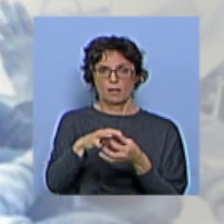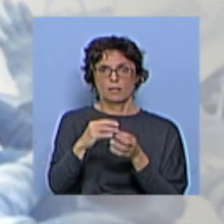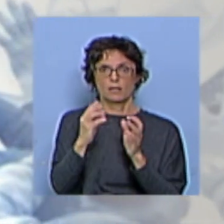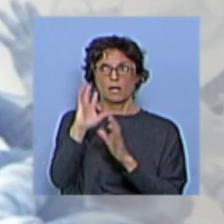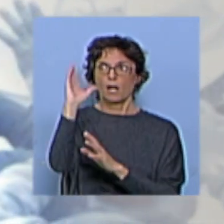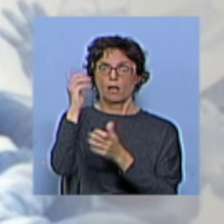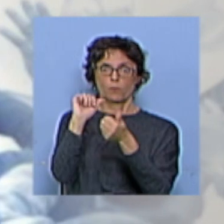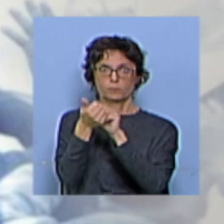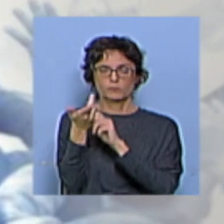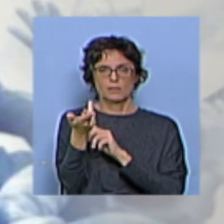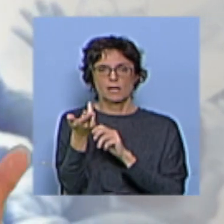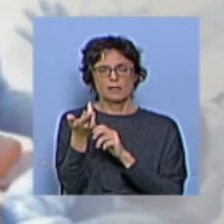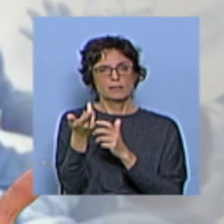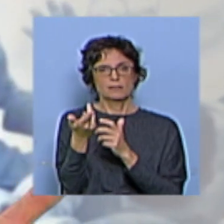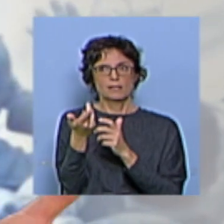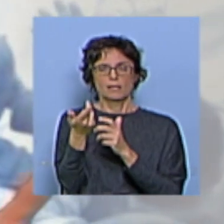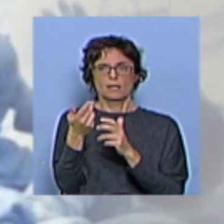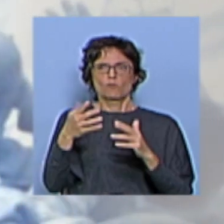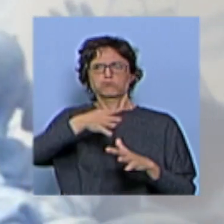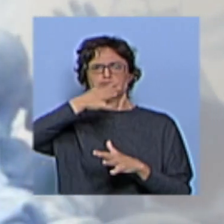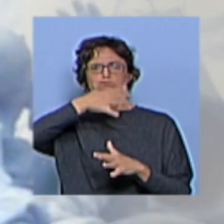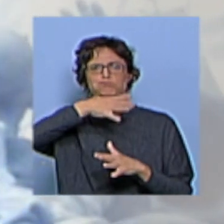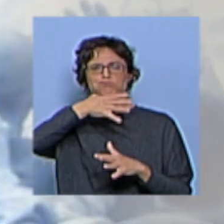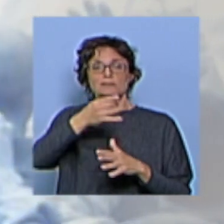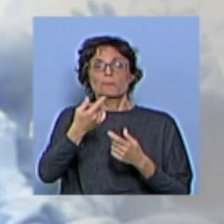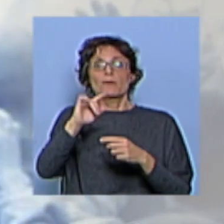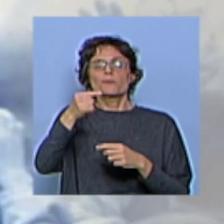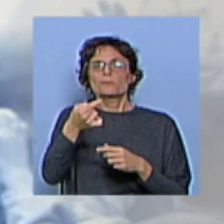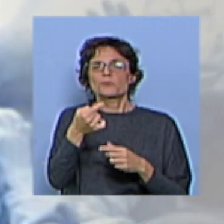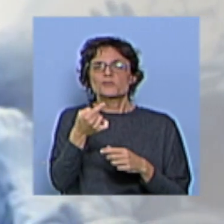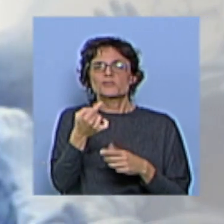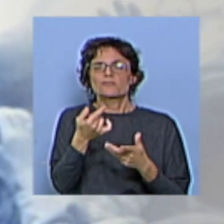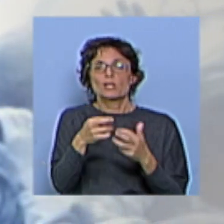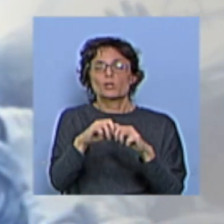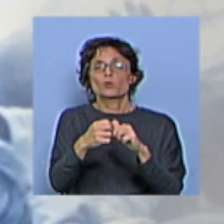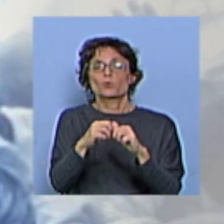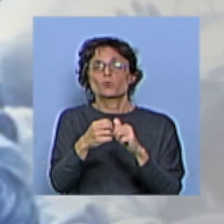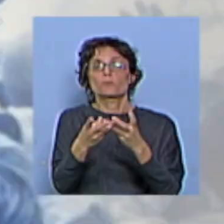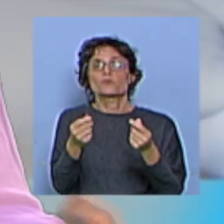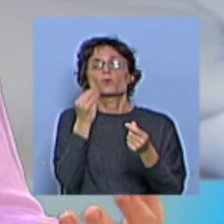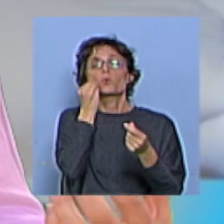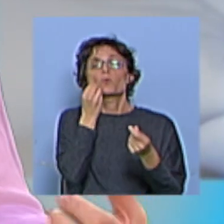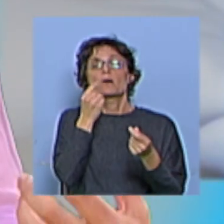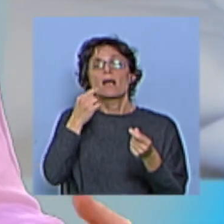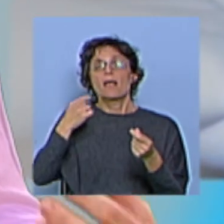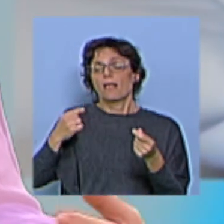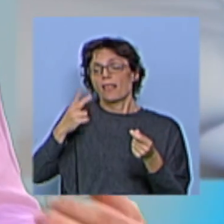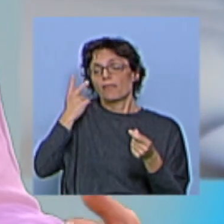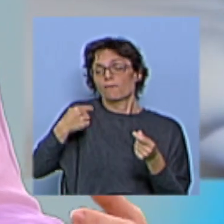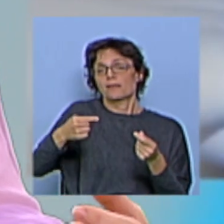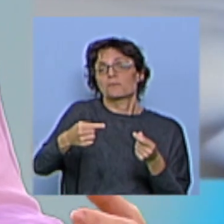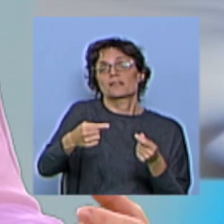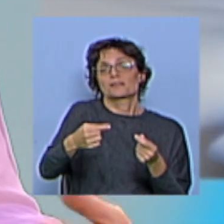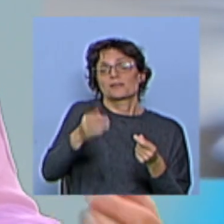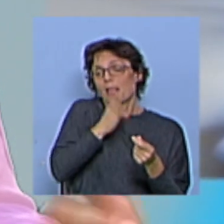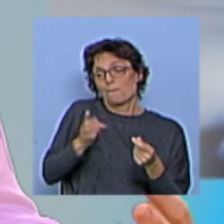joga nas atitudes simples que cada um tem no seu dia, não é? Sim, sem dúvida. É a ação de cada um